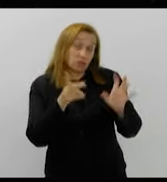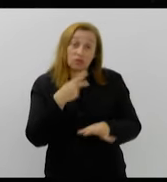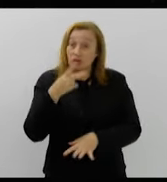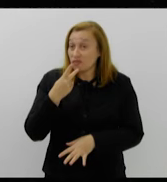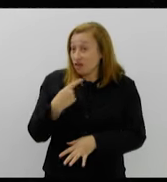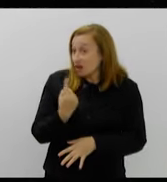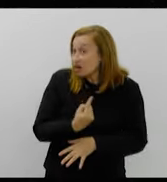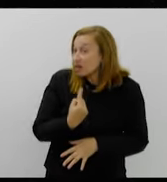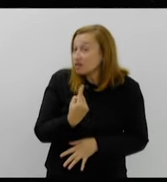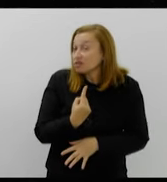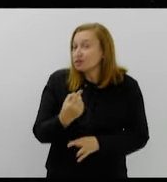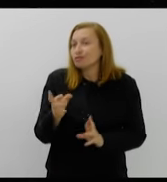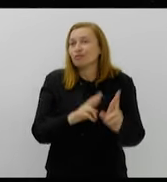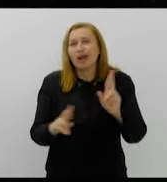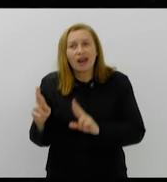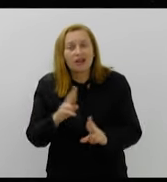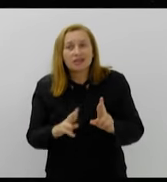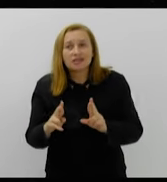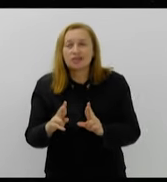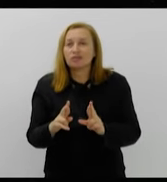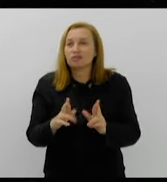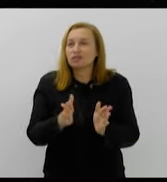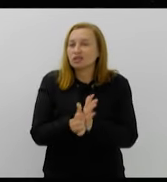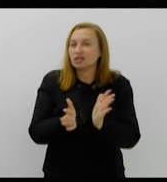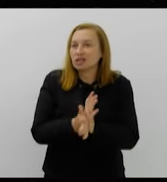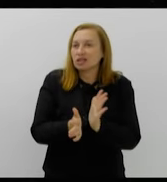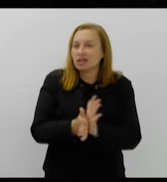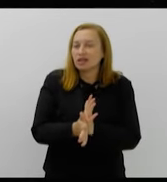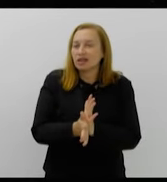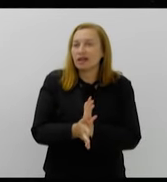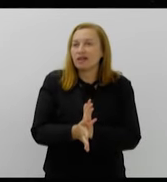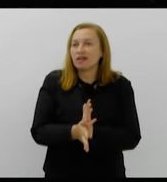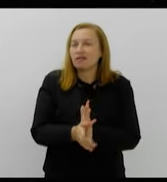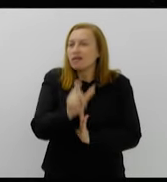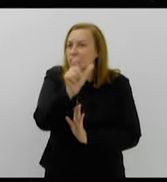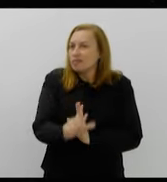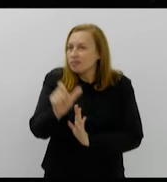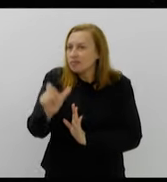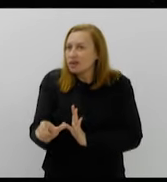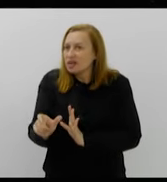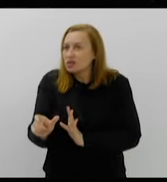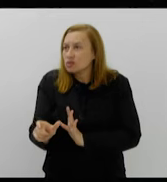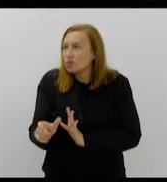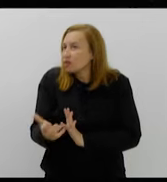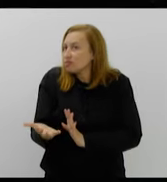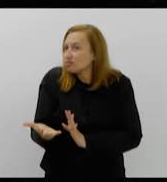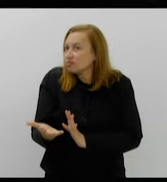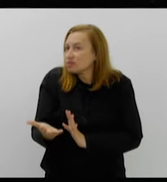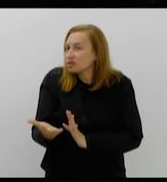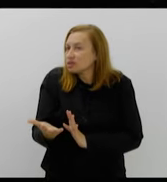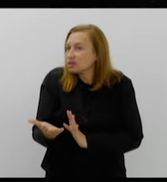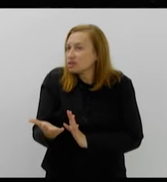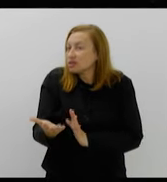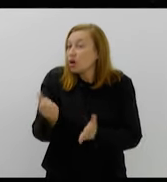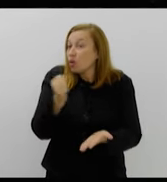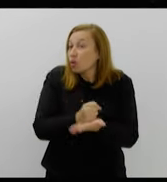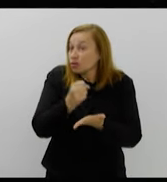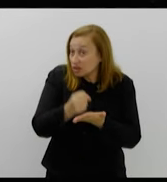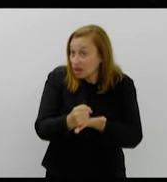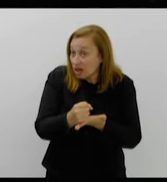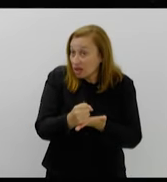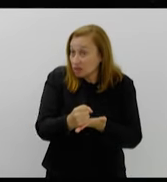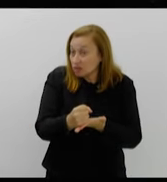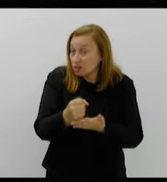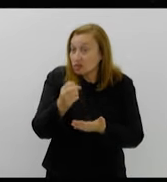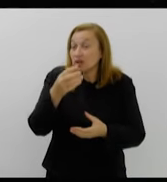falando de uma relação consumerista de pessoas que estão eh que tem contrato firmado dentro do